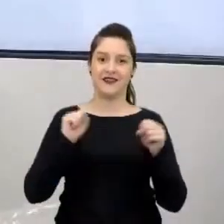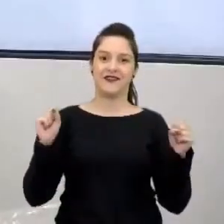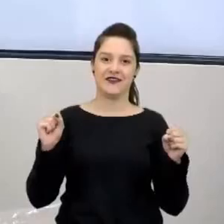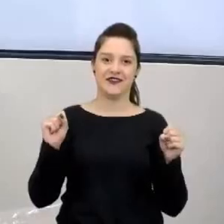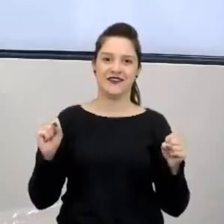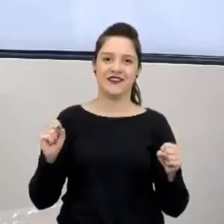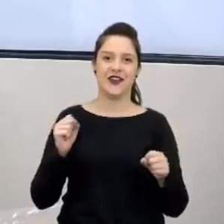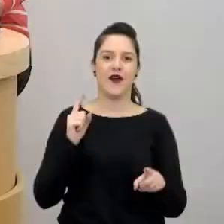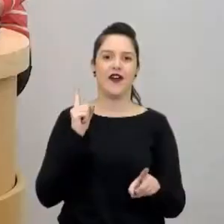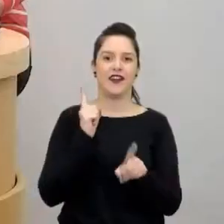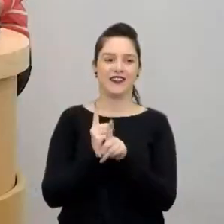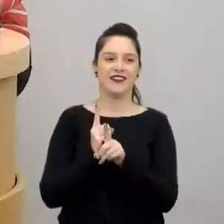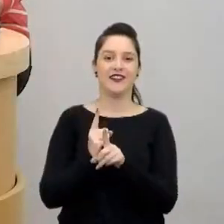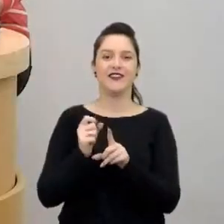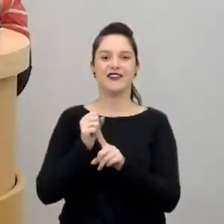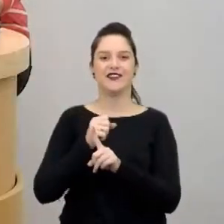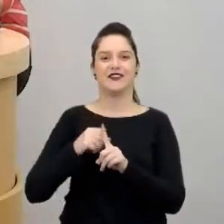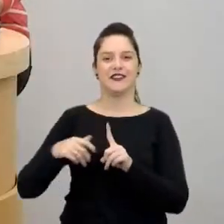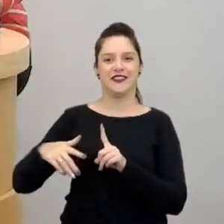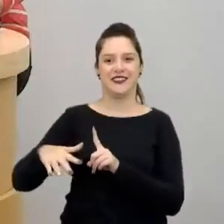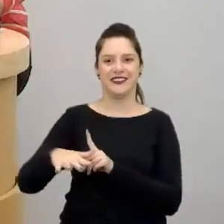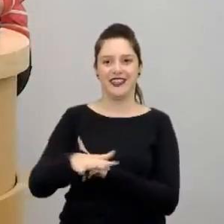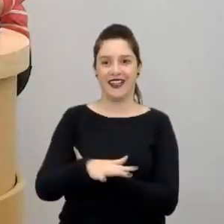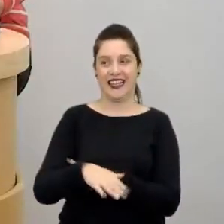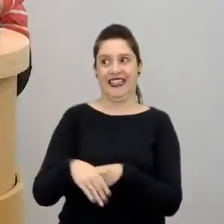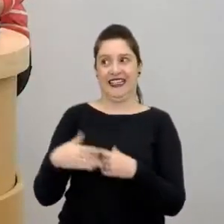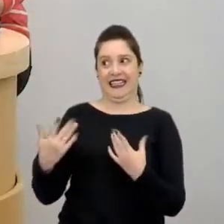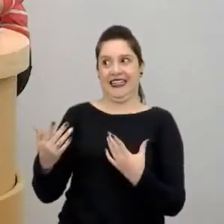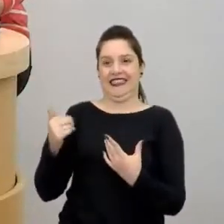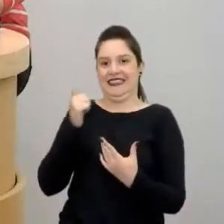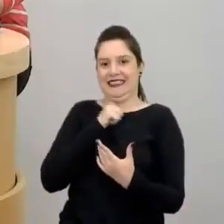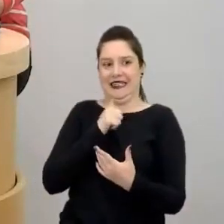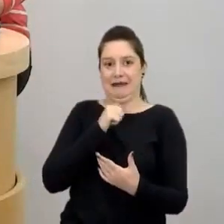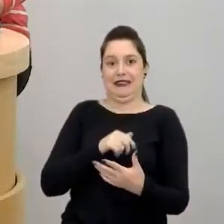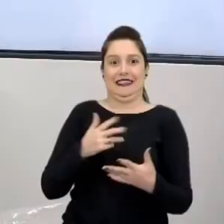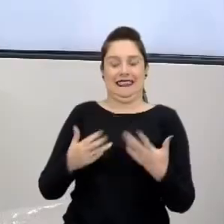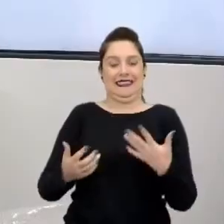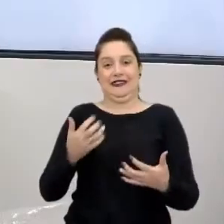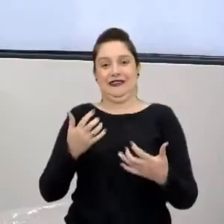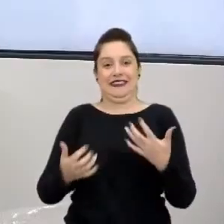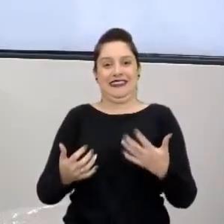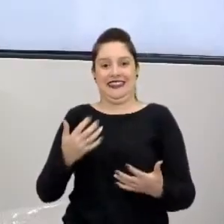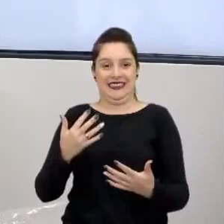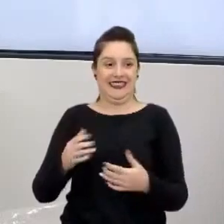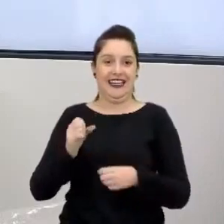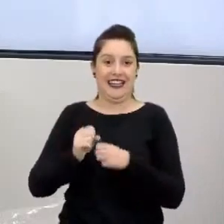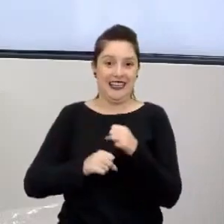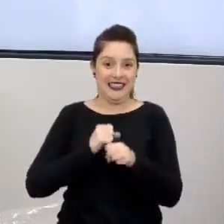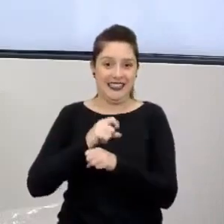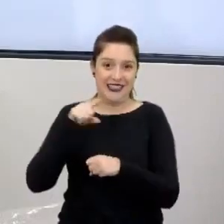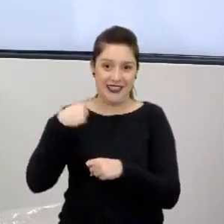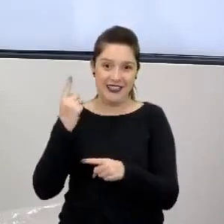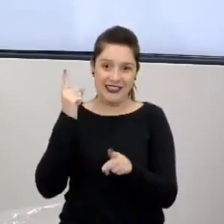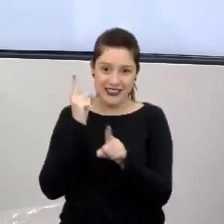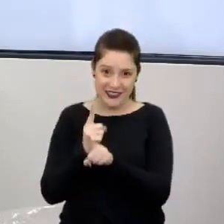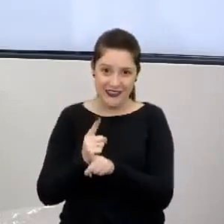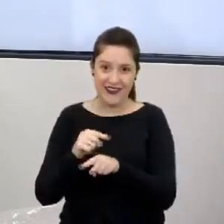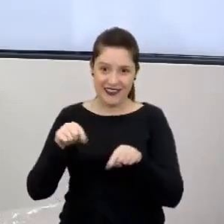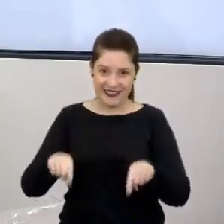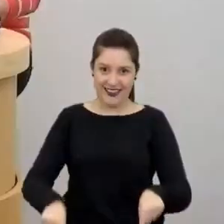encontra em sociologia. Eita, que o negócio vai pegar fogo. É isso, ano que vem a gente se encontra em